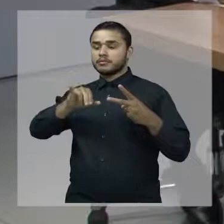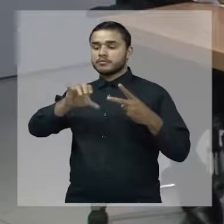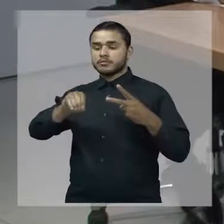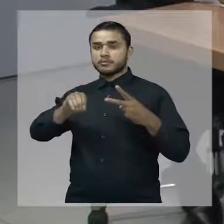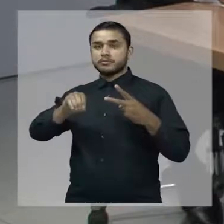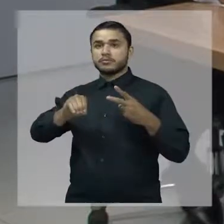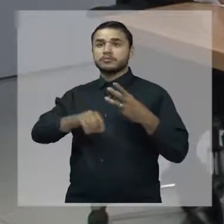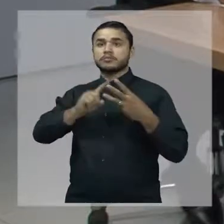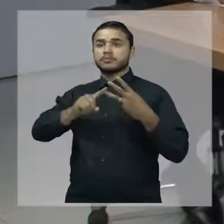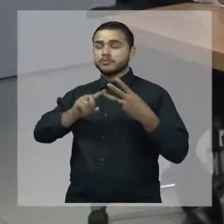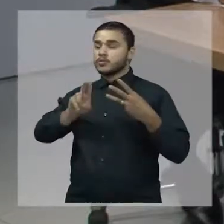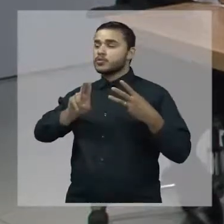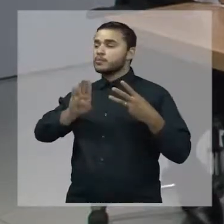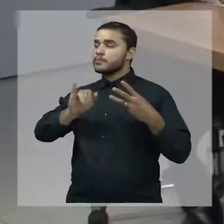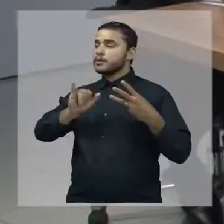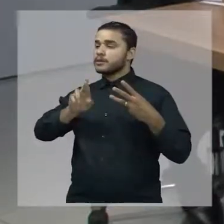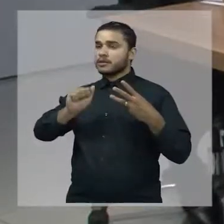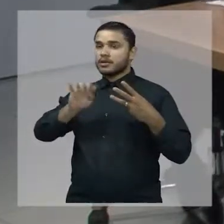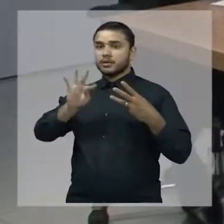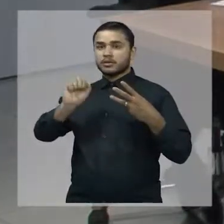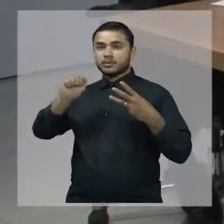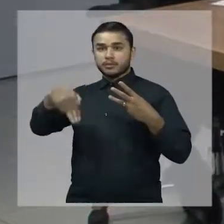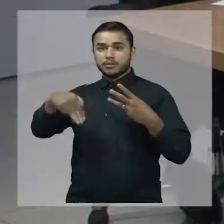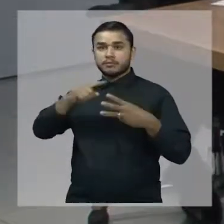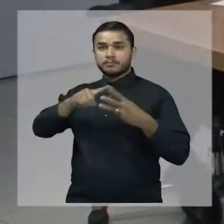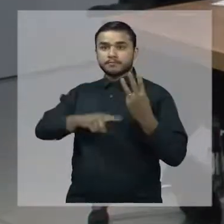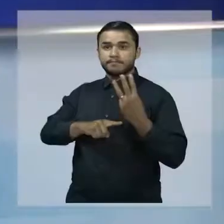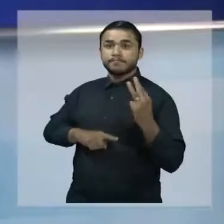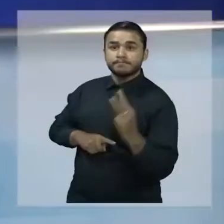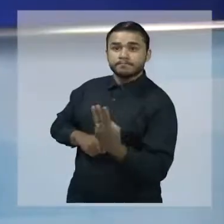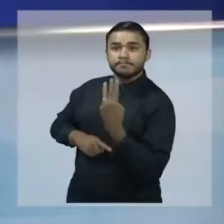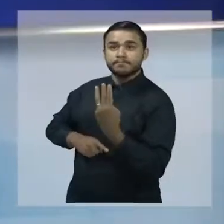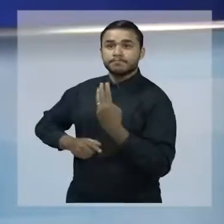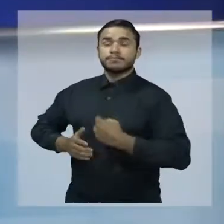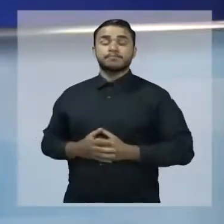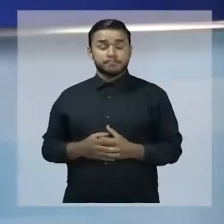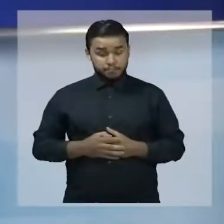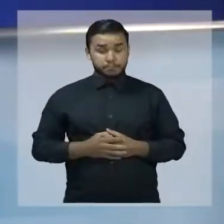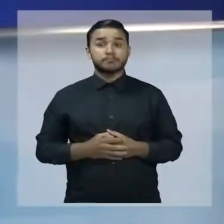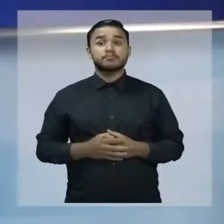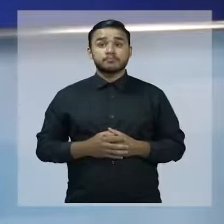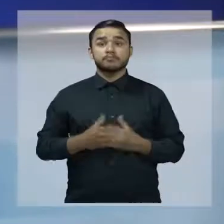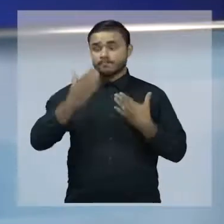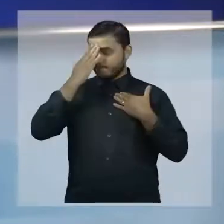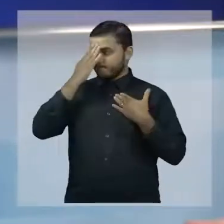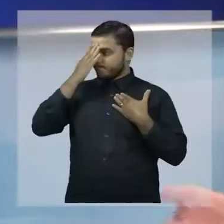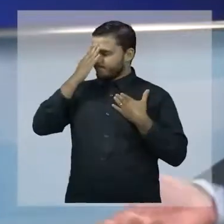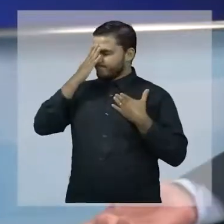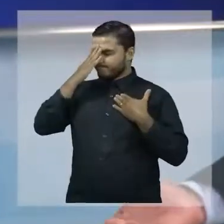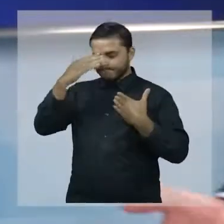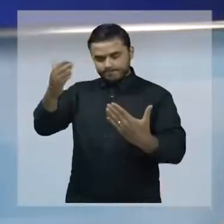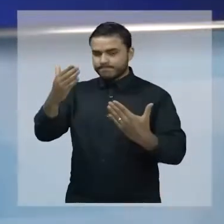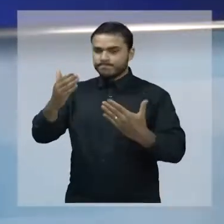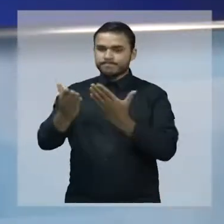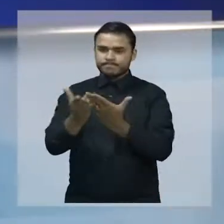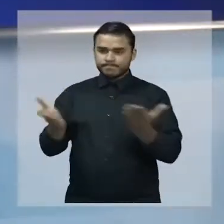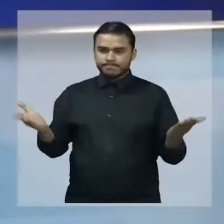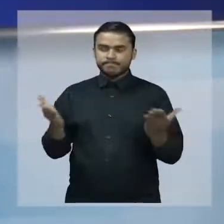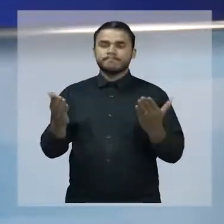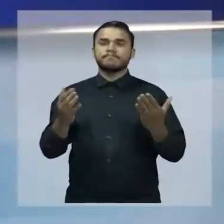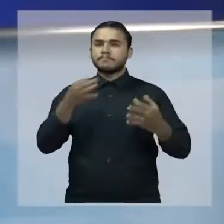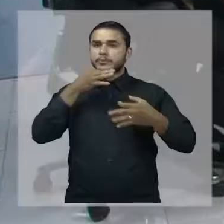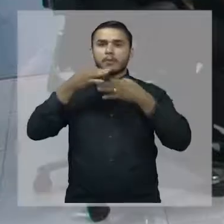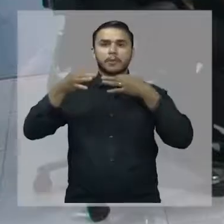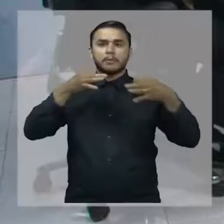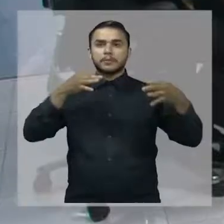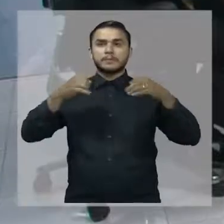Martônio Monte Alverne e o Biratã Diniz de Aguiar. Agradecendo desde já as participações sempre